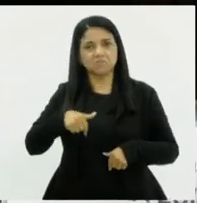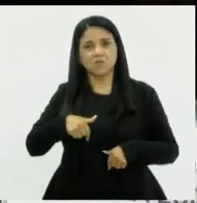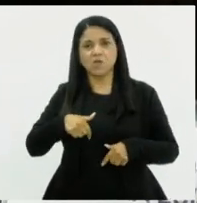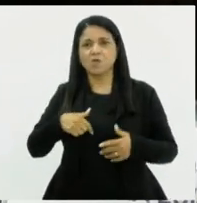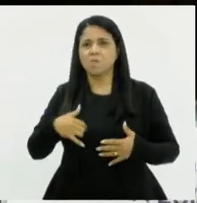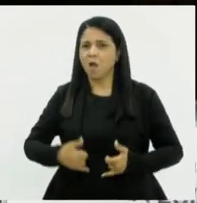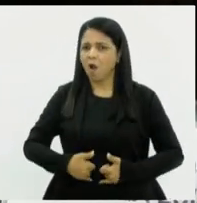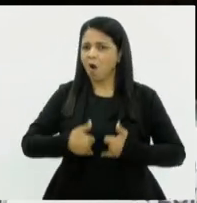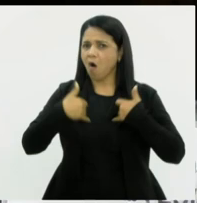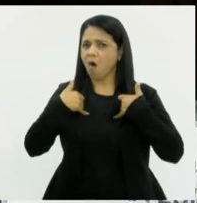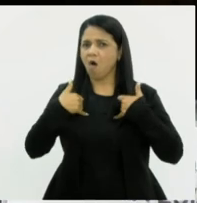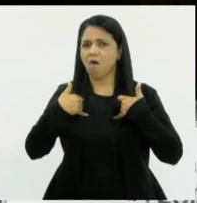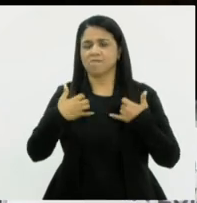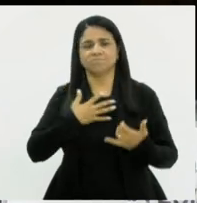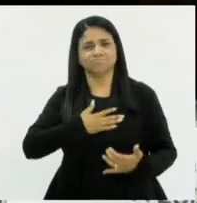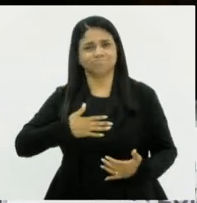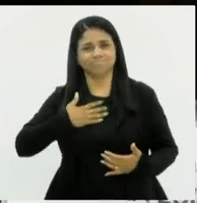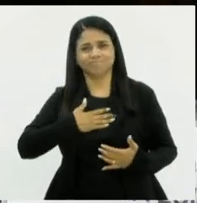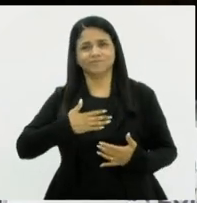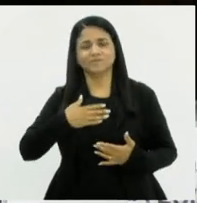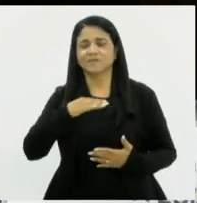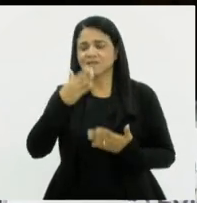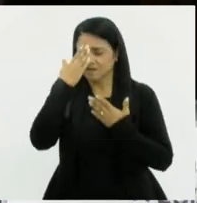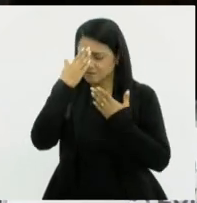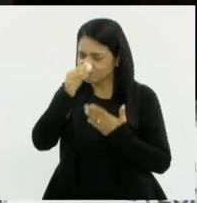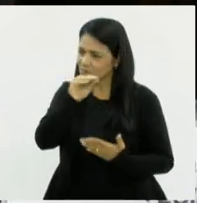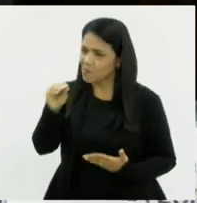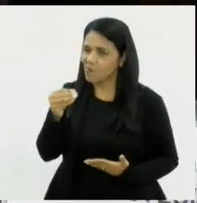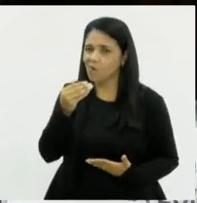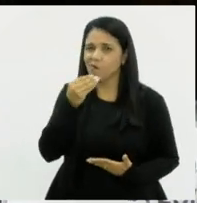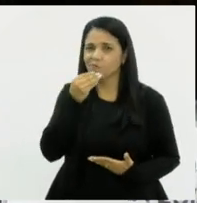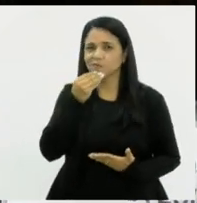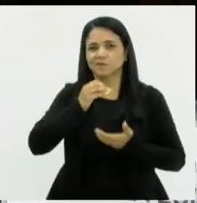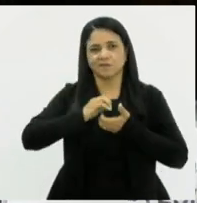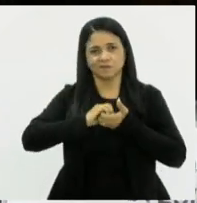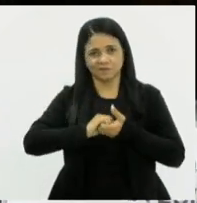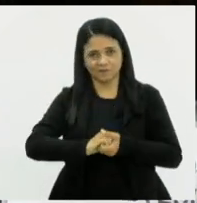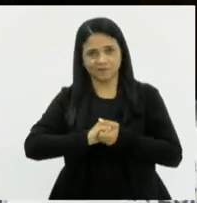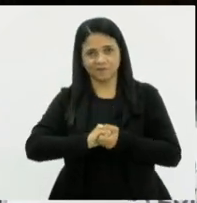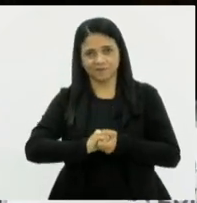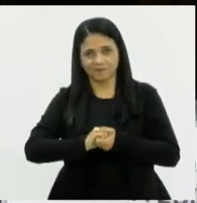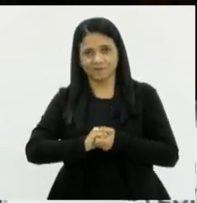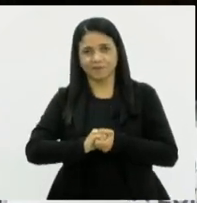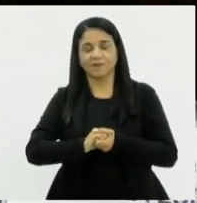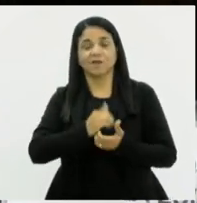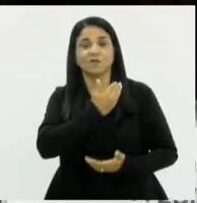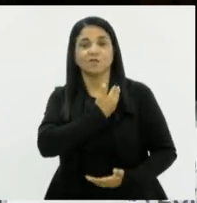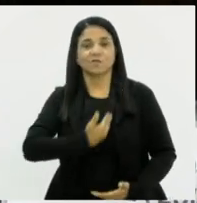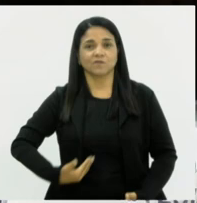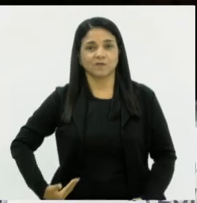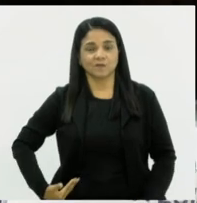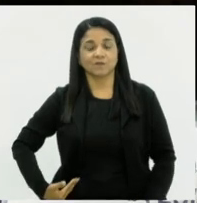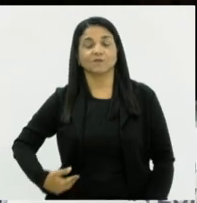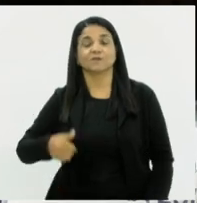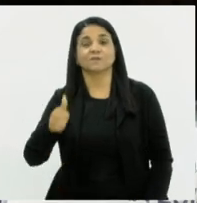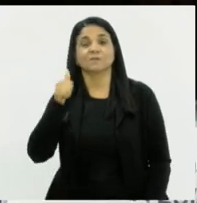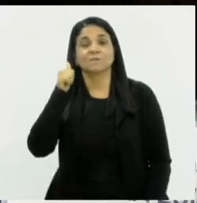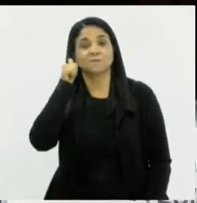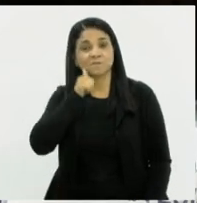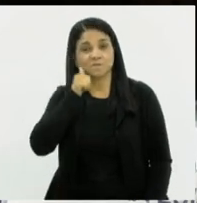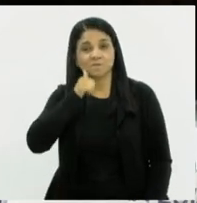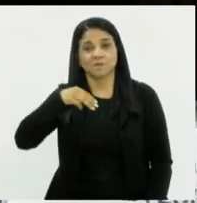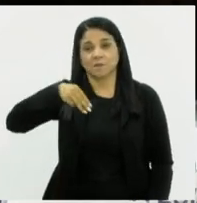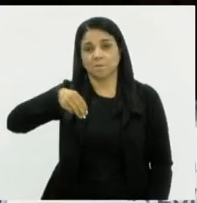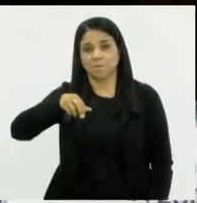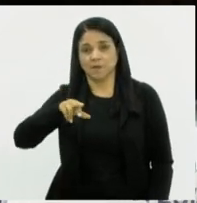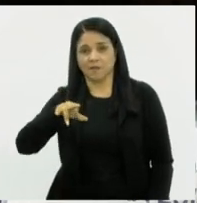E aí agradeço pela oportunidade, cumprimentar a governadora Maria Luísa, parabenizar pelo